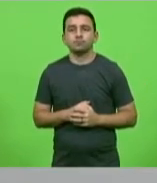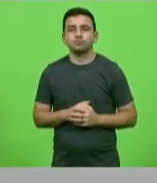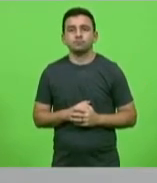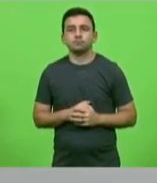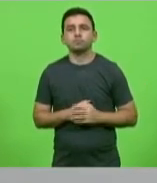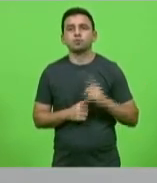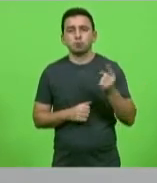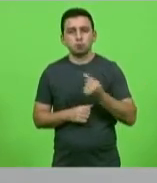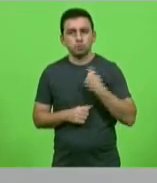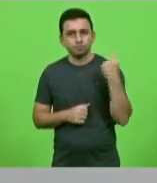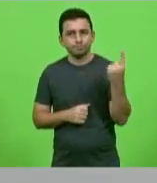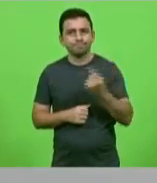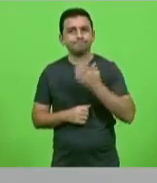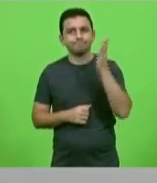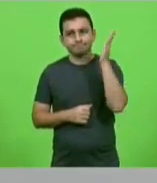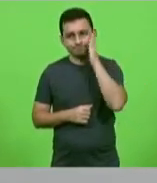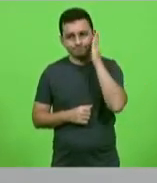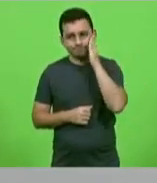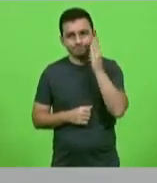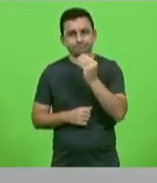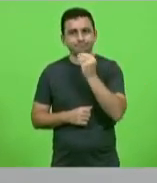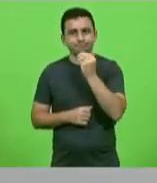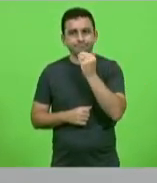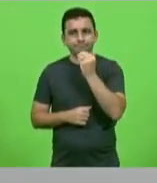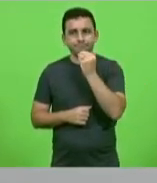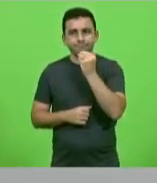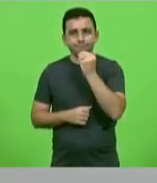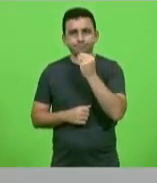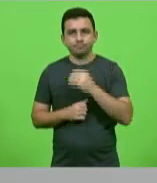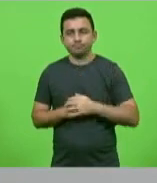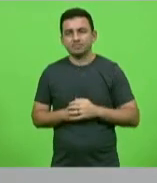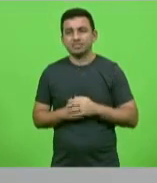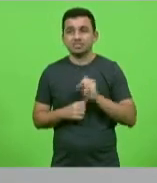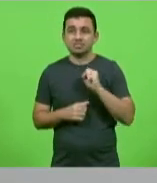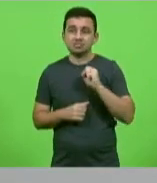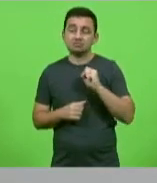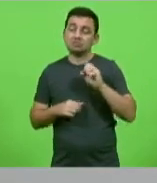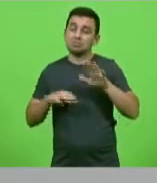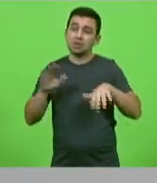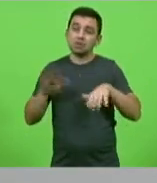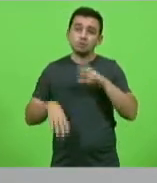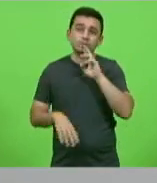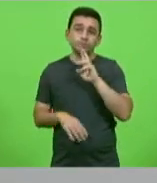E nós sabemos, por óbvio, que a depender do resultado,